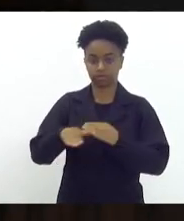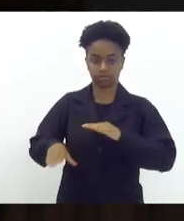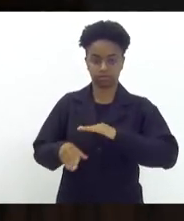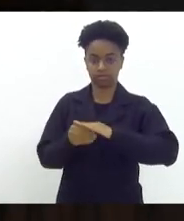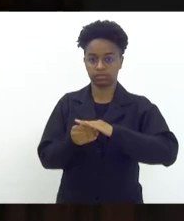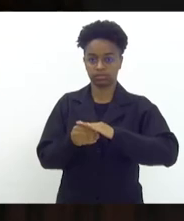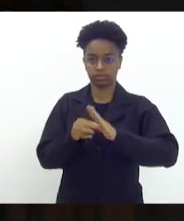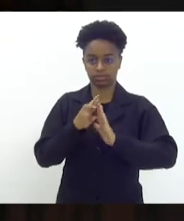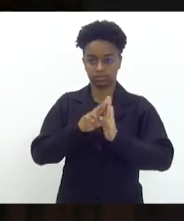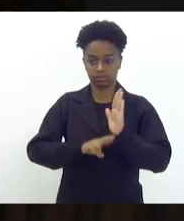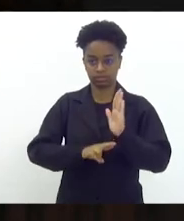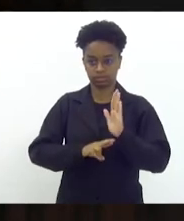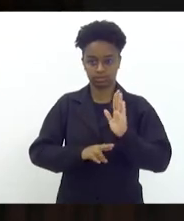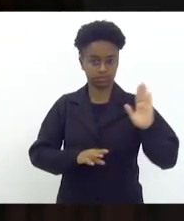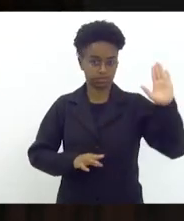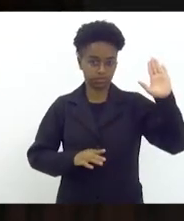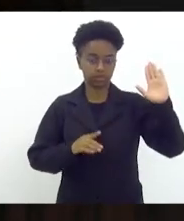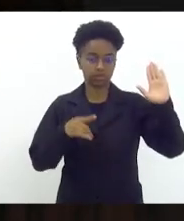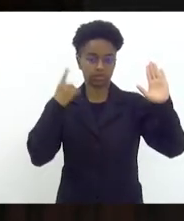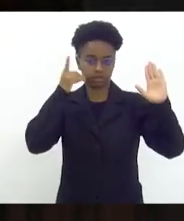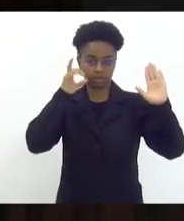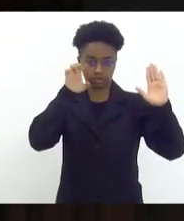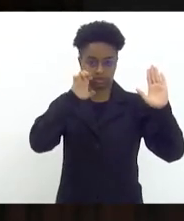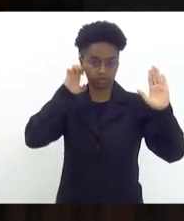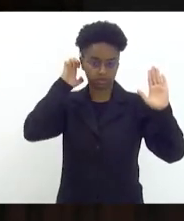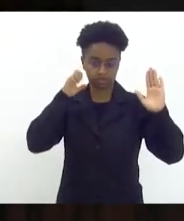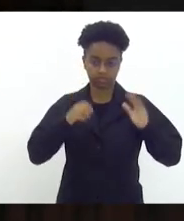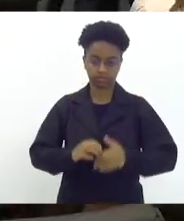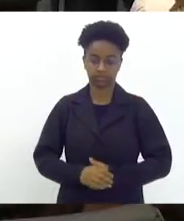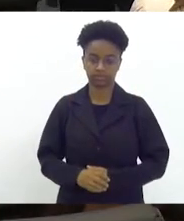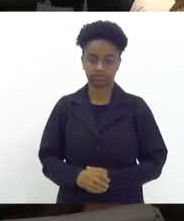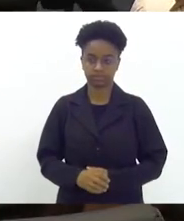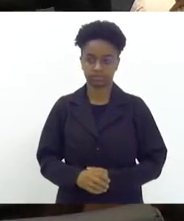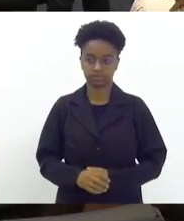redação deputada Érica por favor